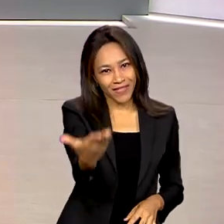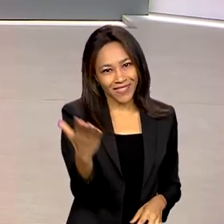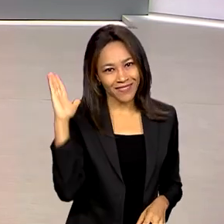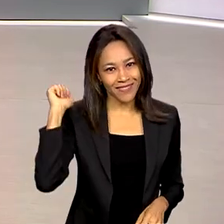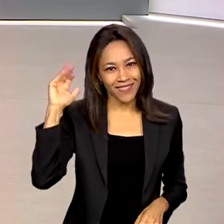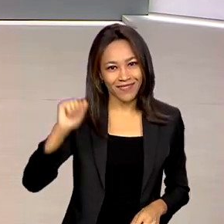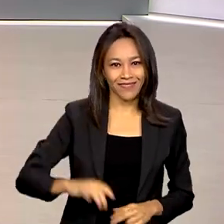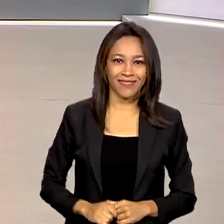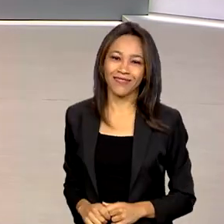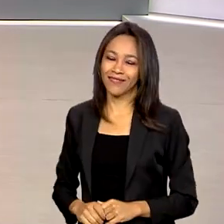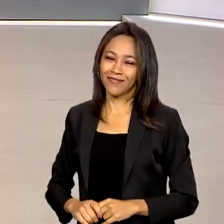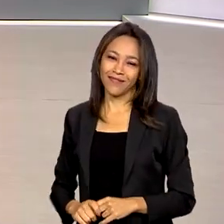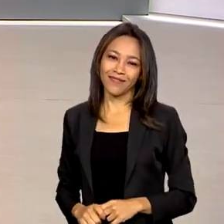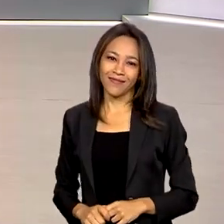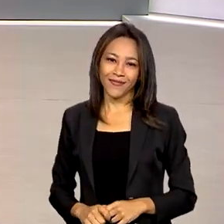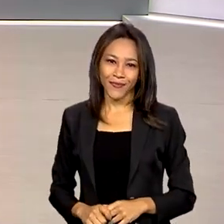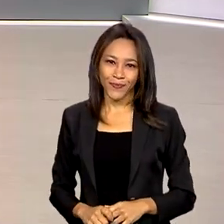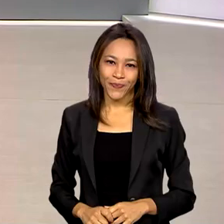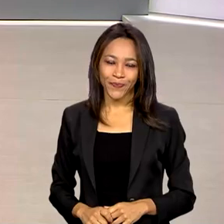Tchau.